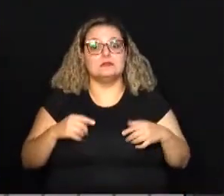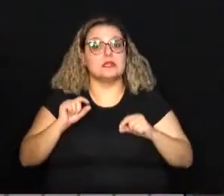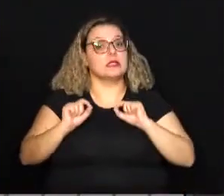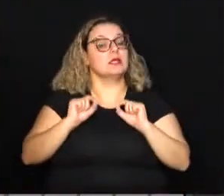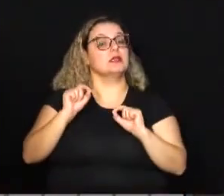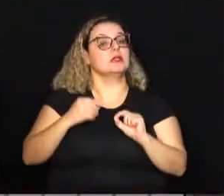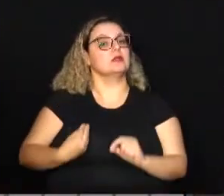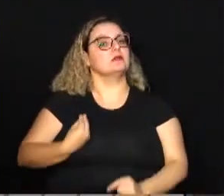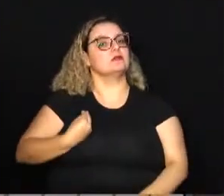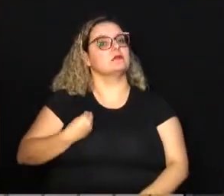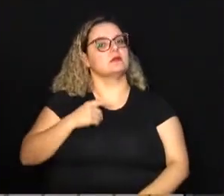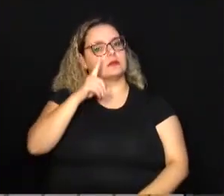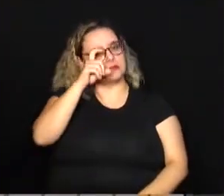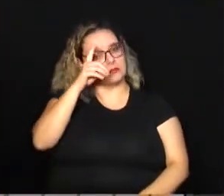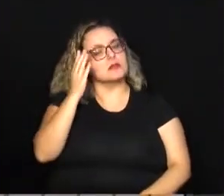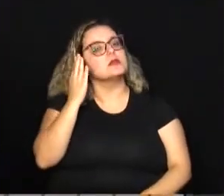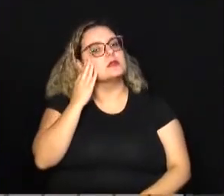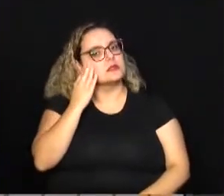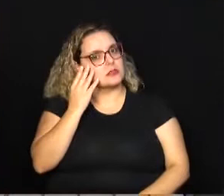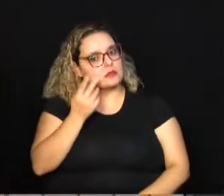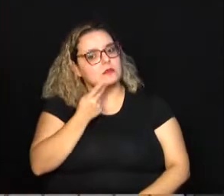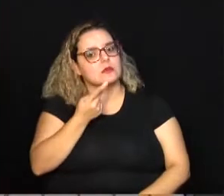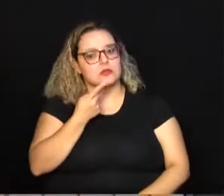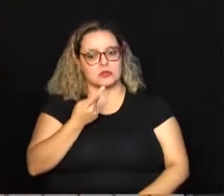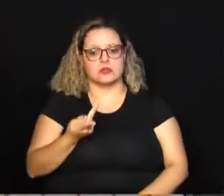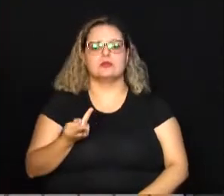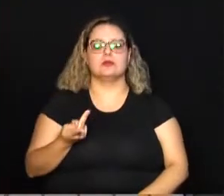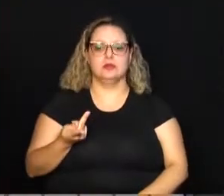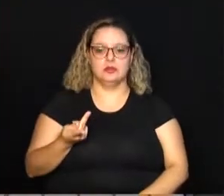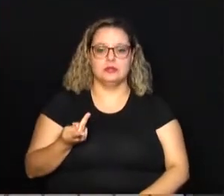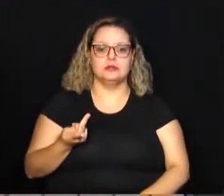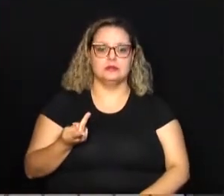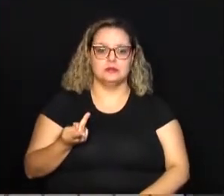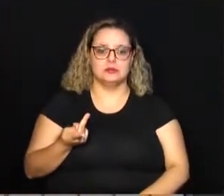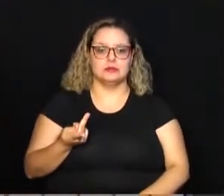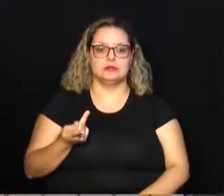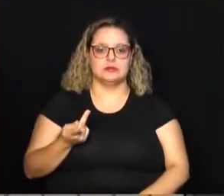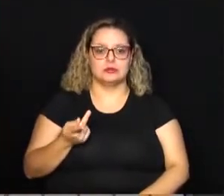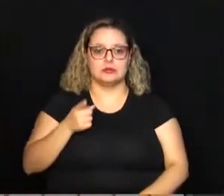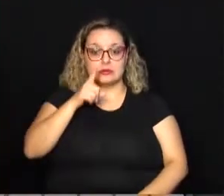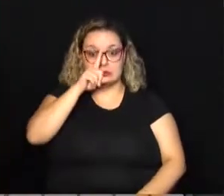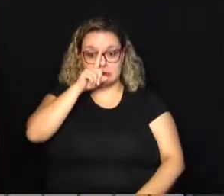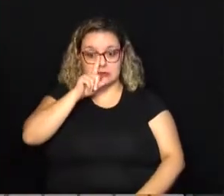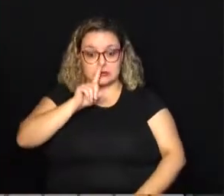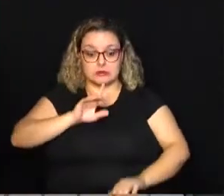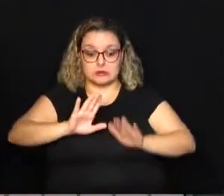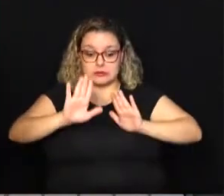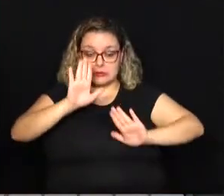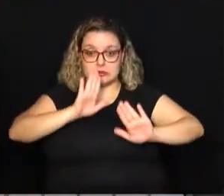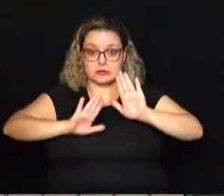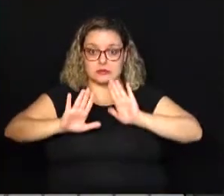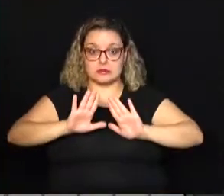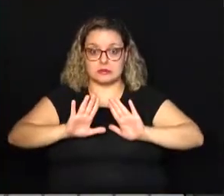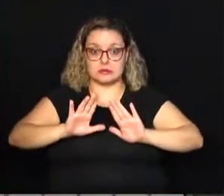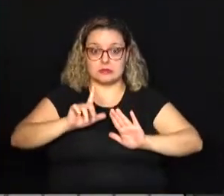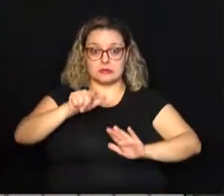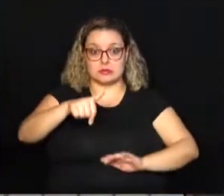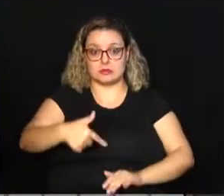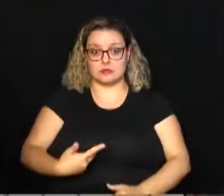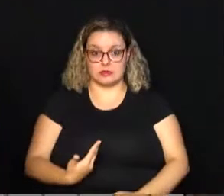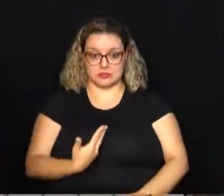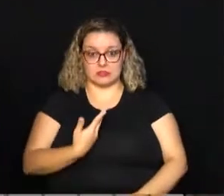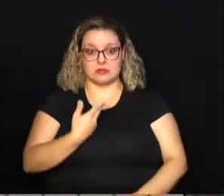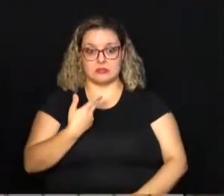hospital, sabe do que o senhor está falando, né? Essa retaguarda numa recuperação pós-anestésica, ela